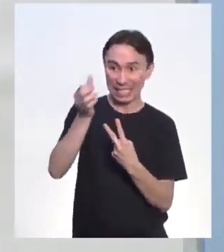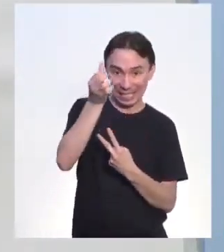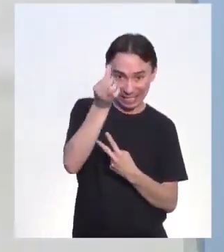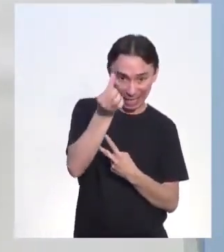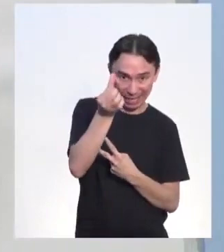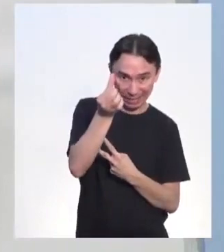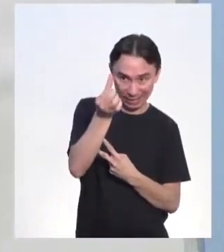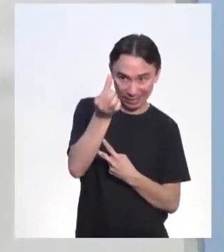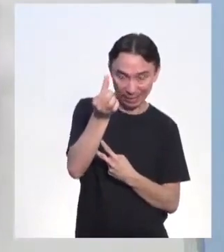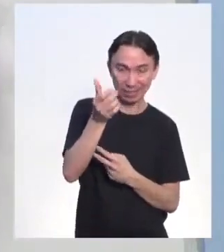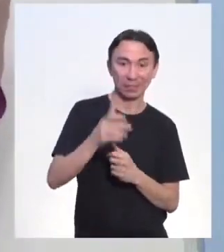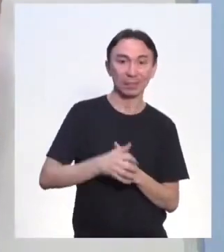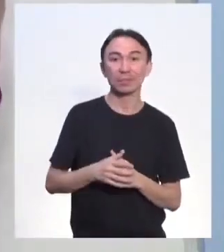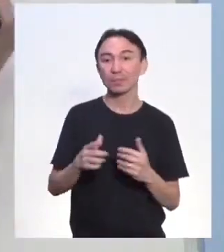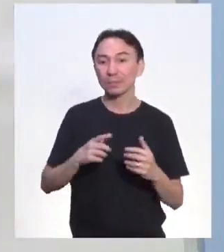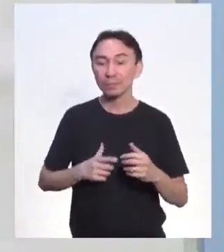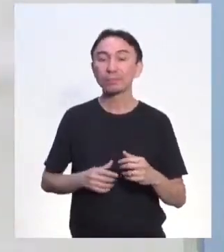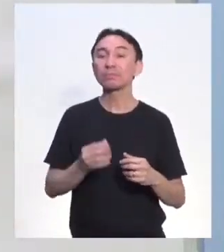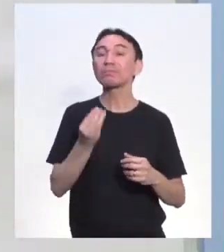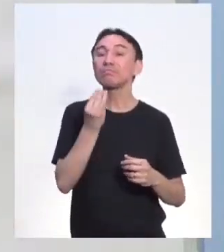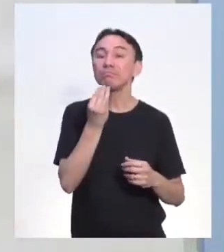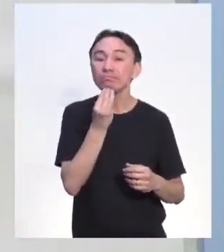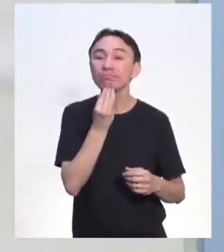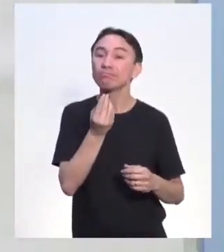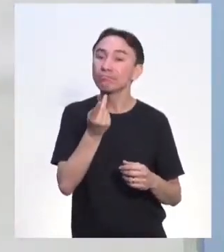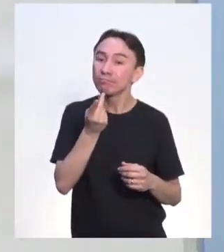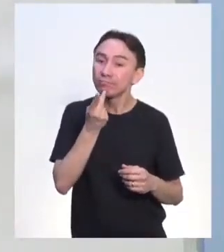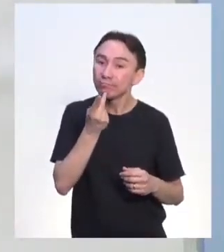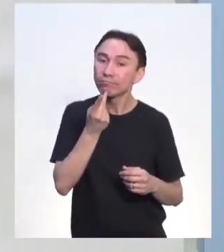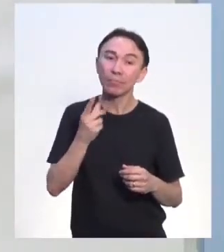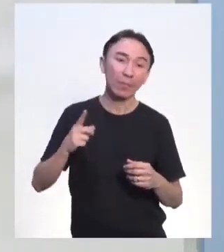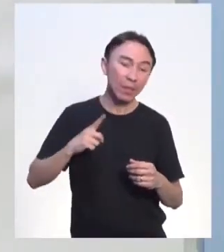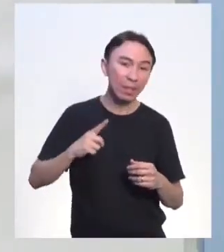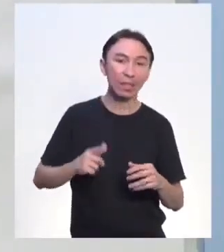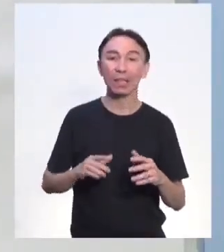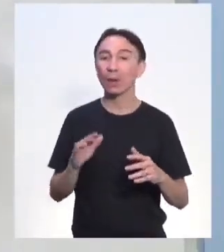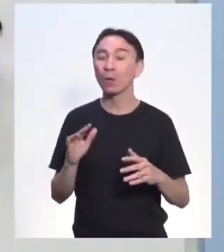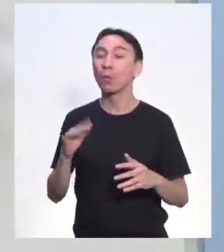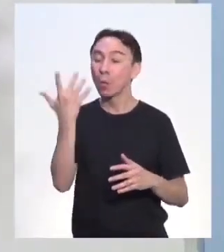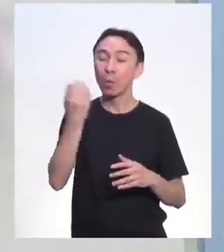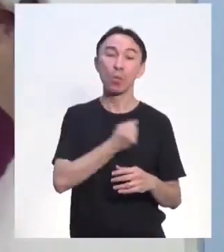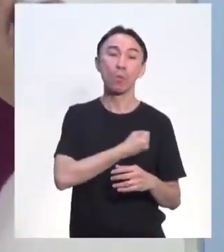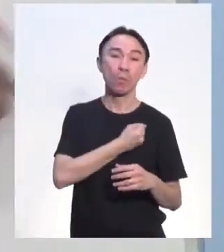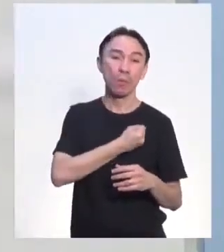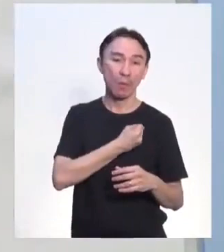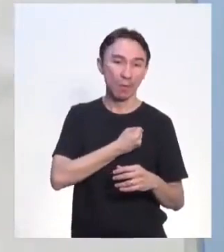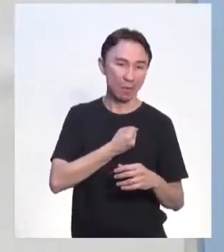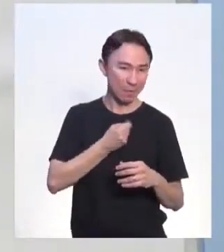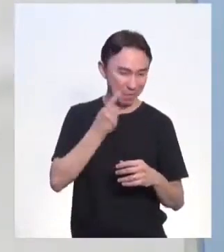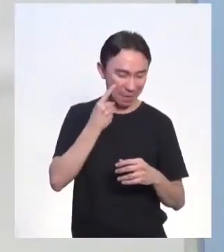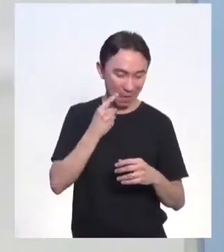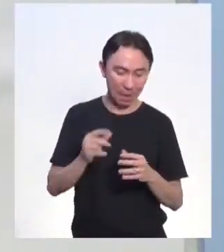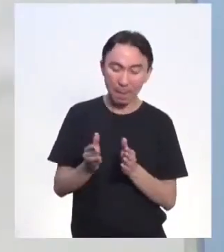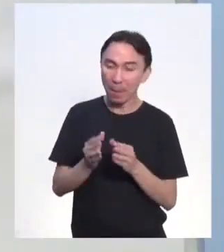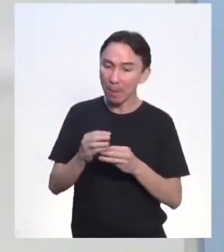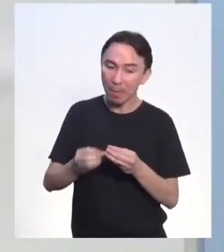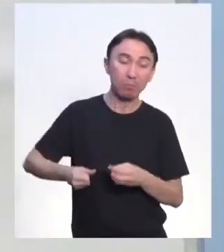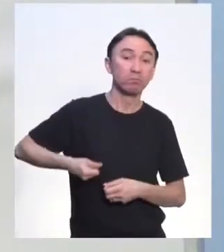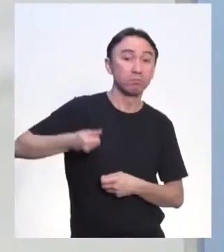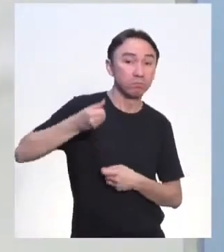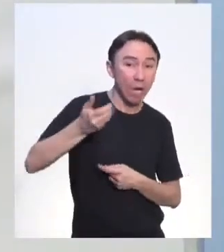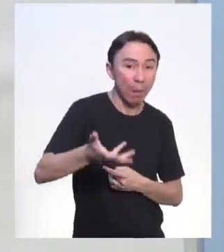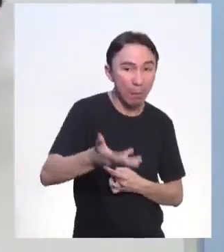a probabilidade de ocorrer um número maior ou igual a 5, jogando um dado, lançando um dado,